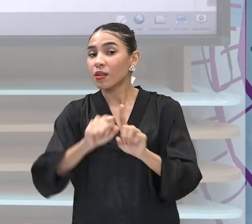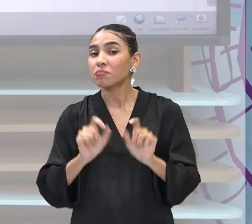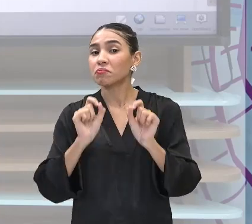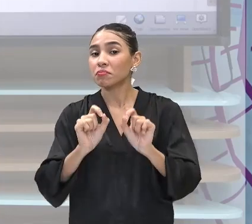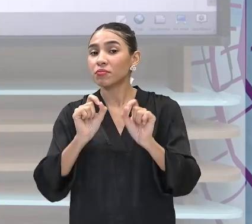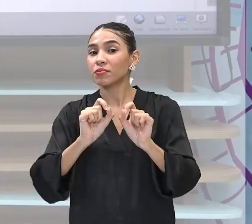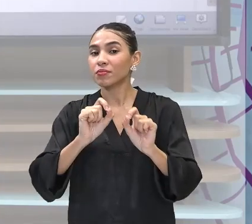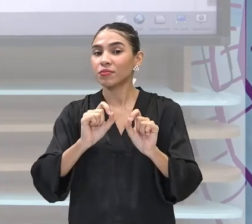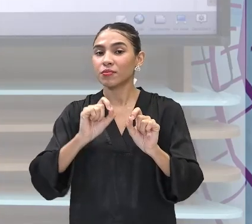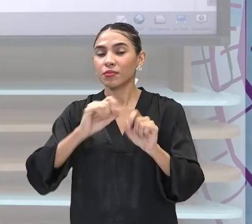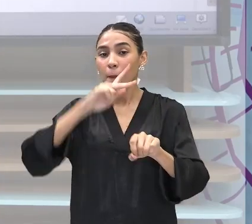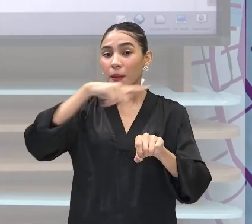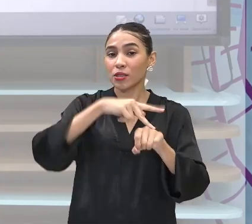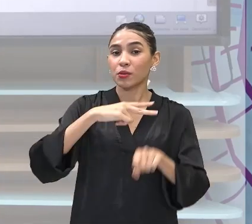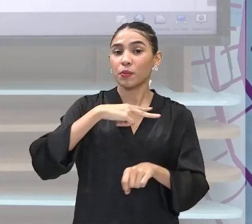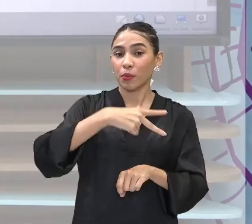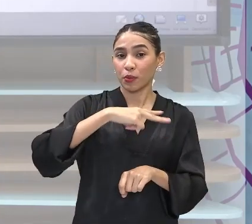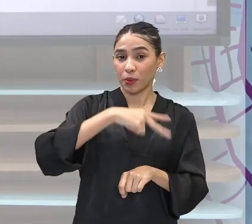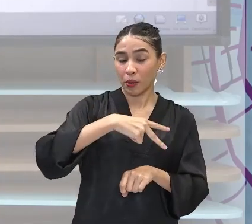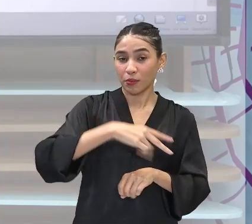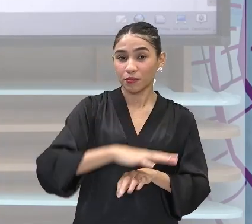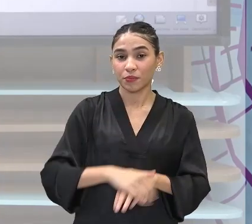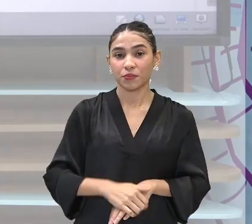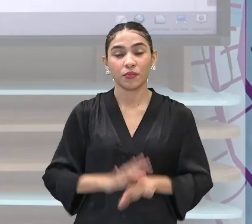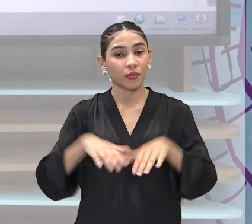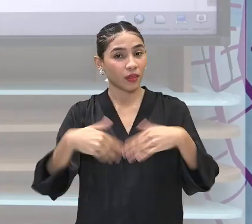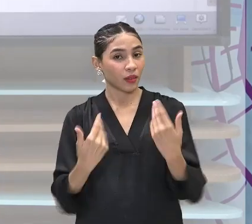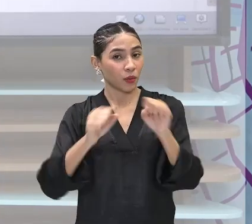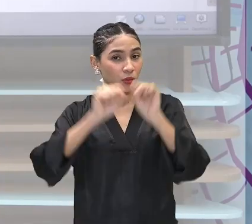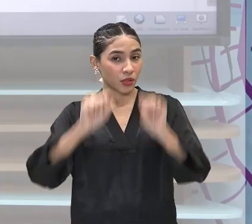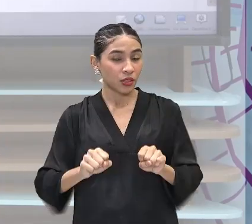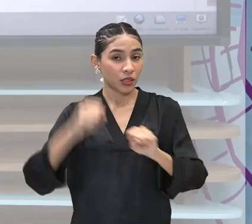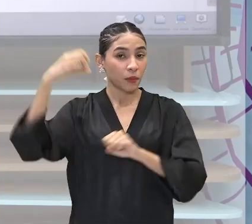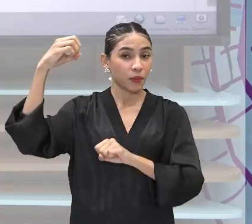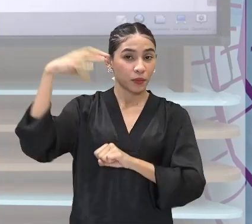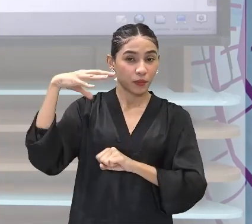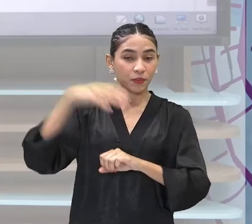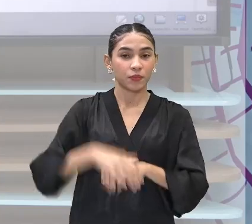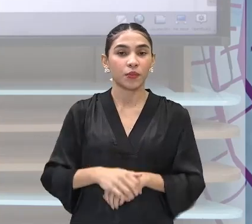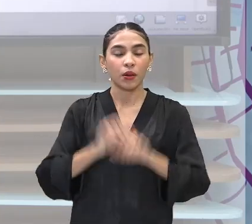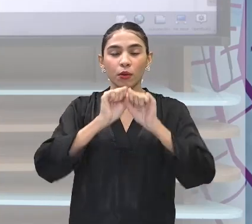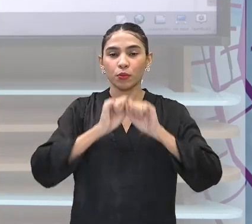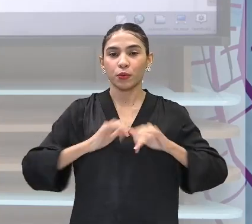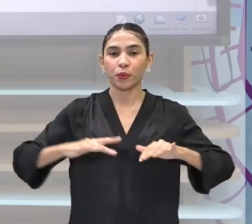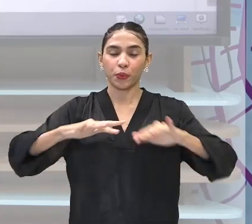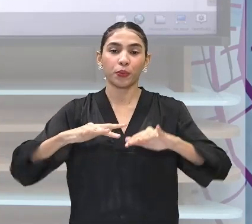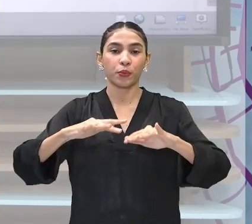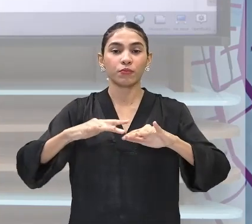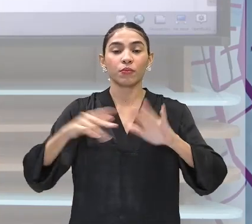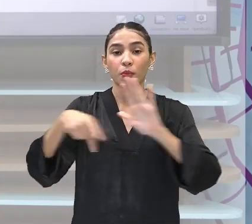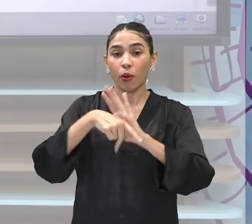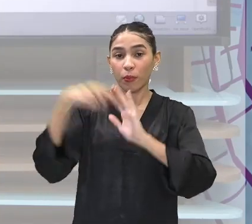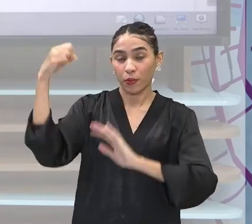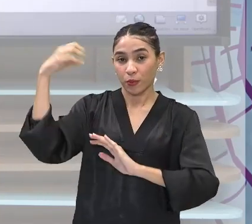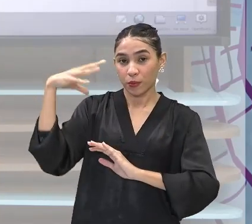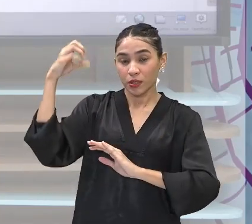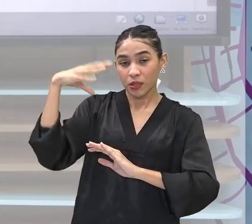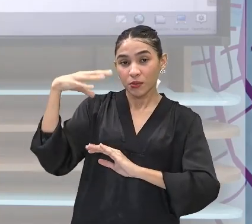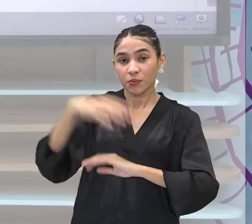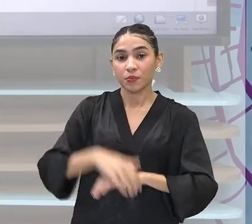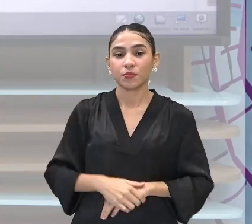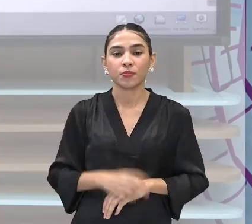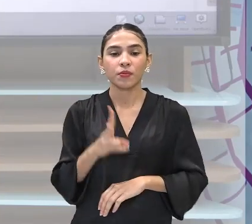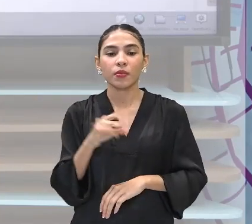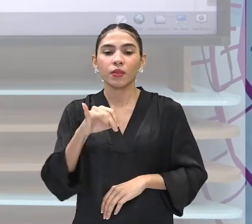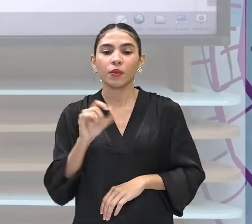A Portugal. Então, esse sistema iluminista, né, as difusões dos ideais iluministas,